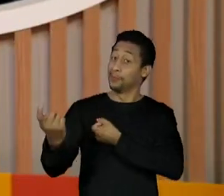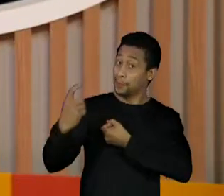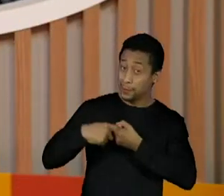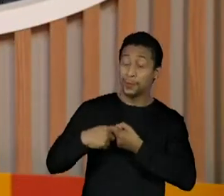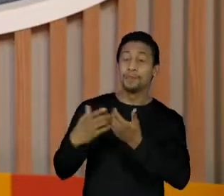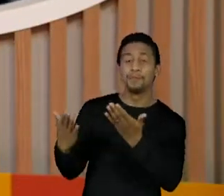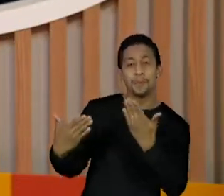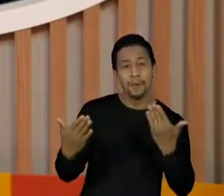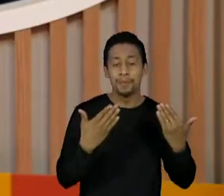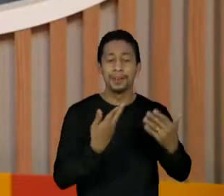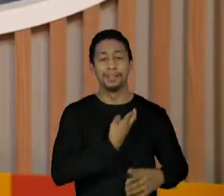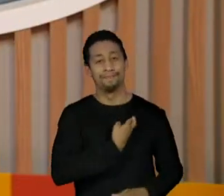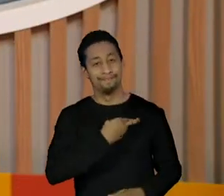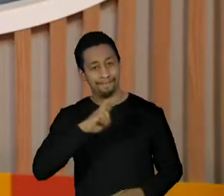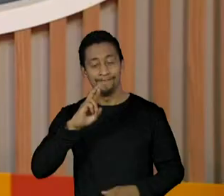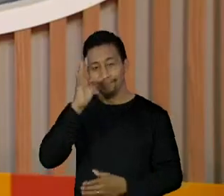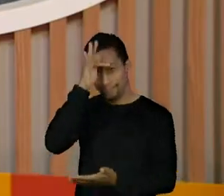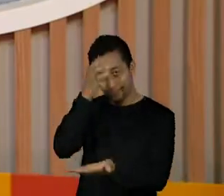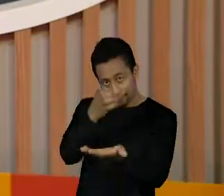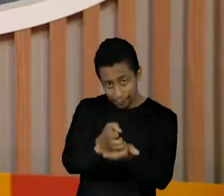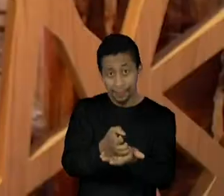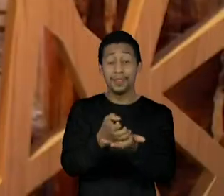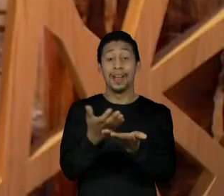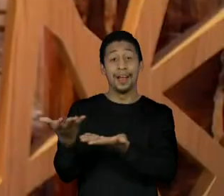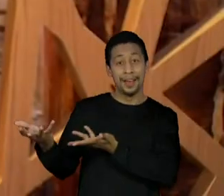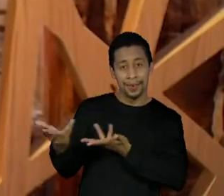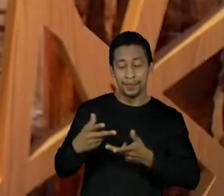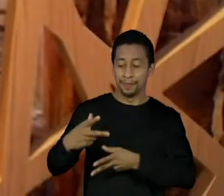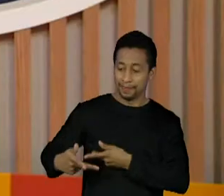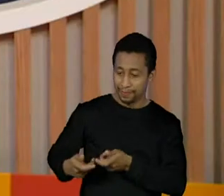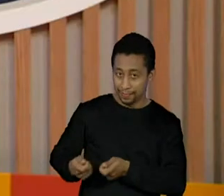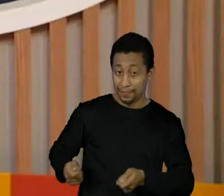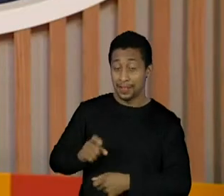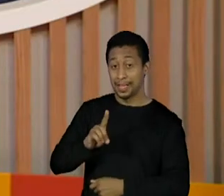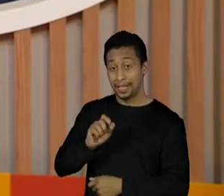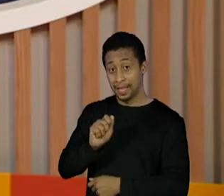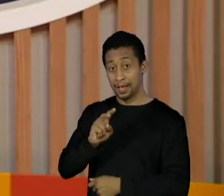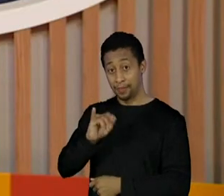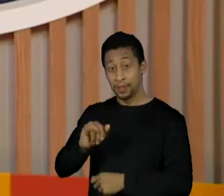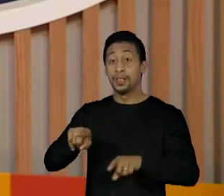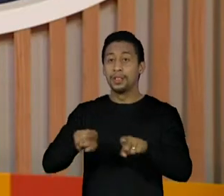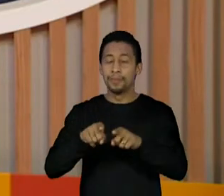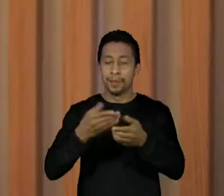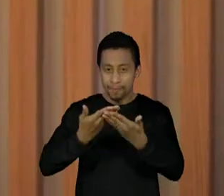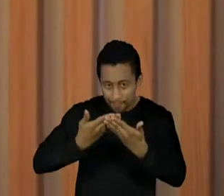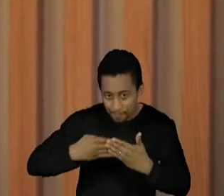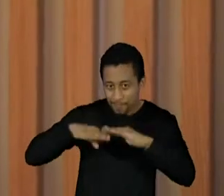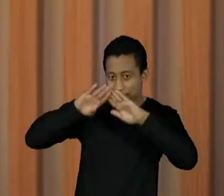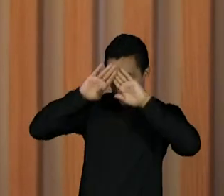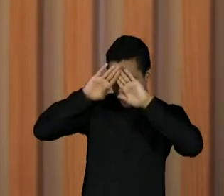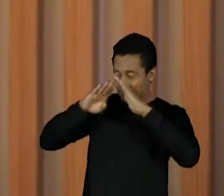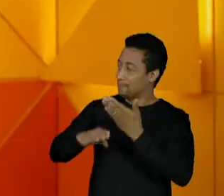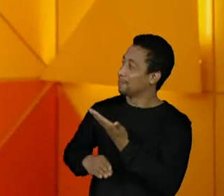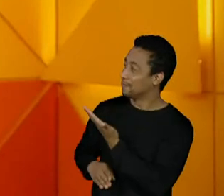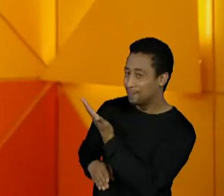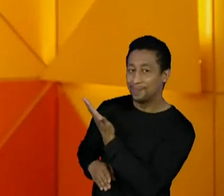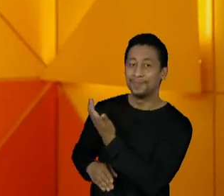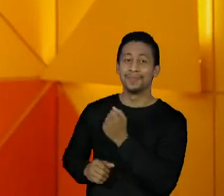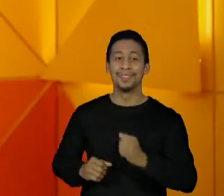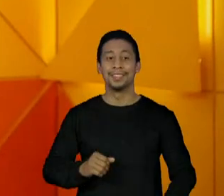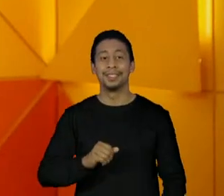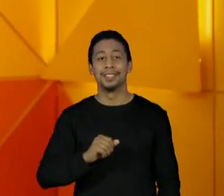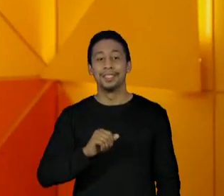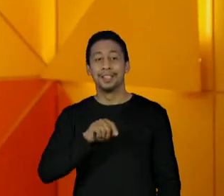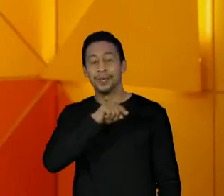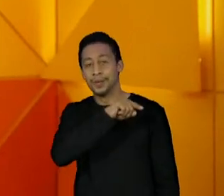conversando sobre fé e religião. Agora eu estou aqui com o Frei Davi e com o Babalorixá Sidney de Xangô. A escravidão é